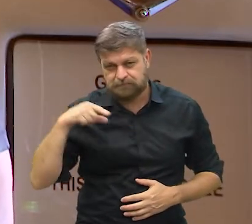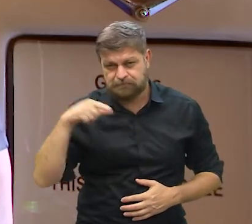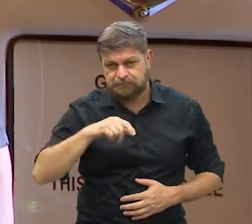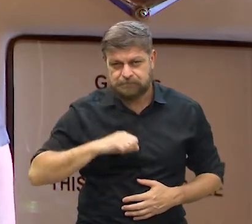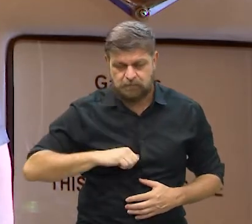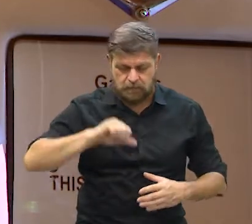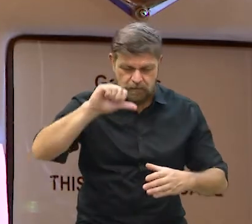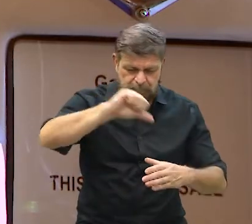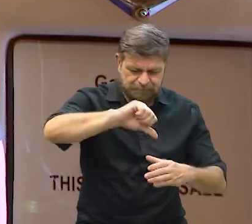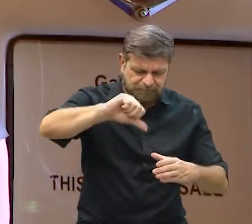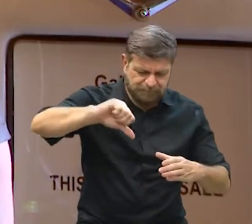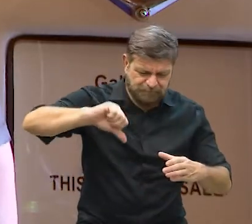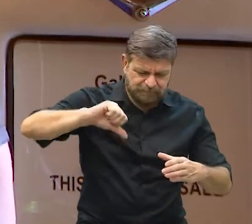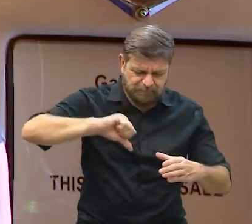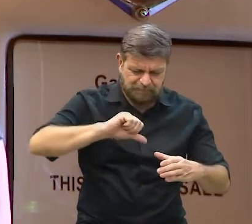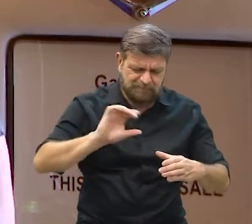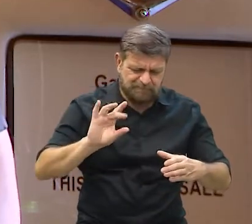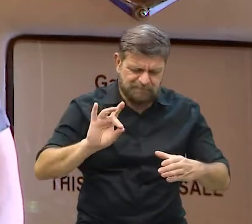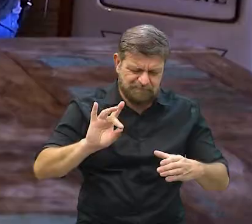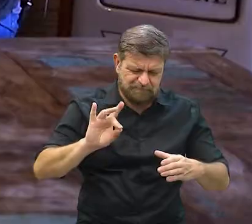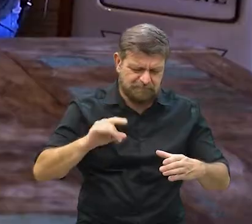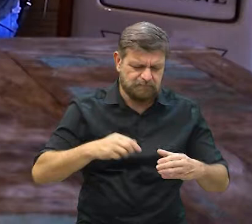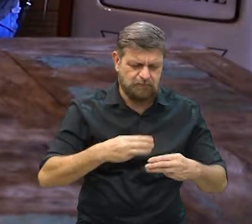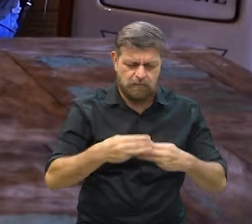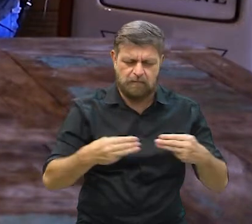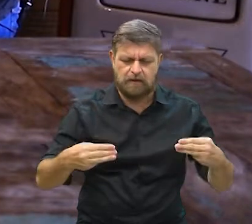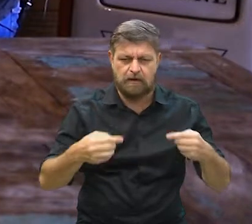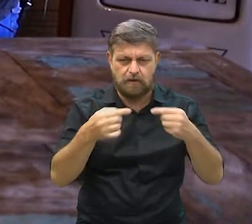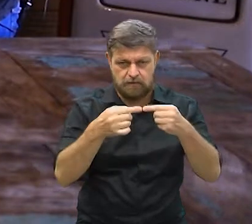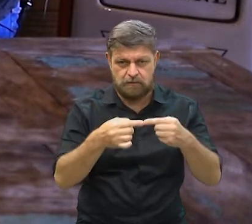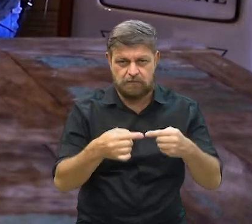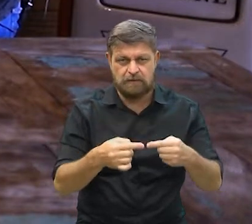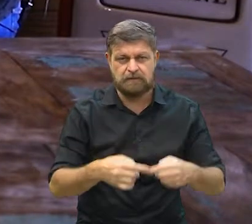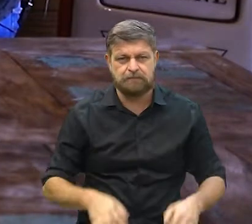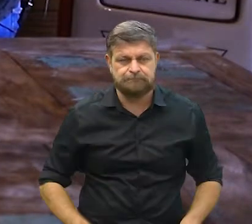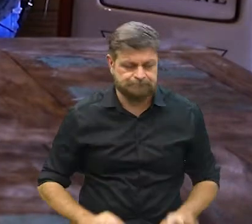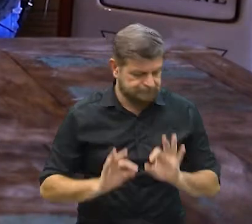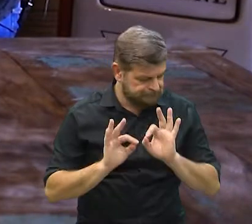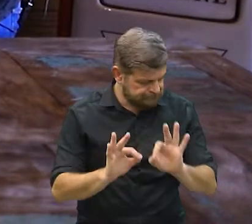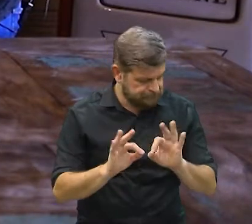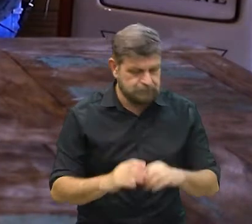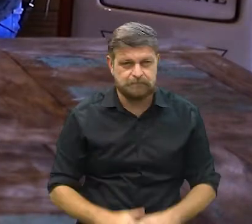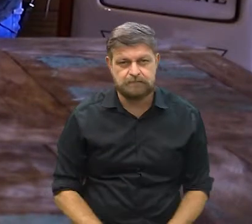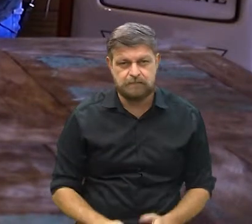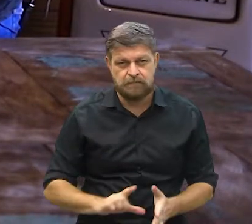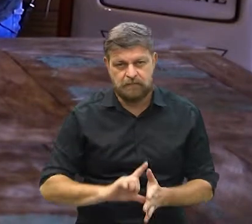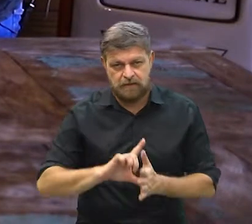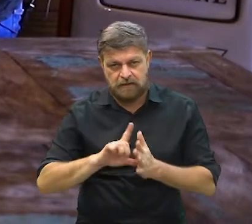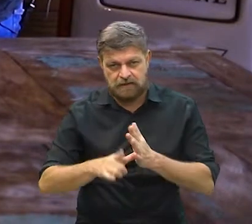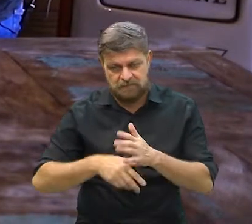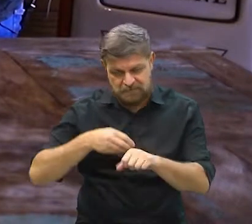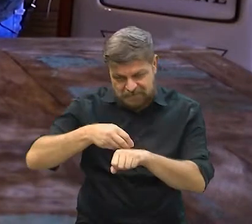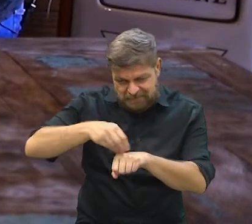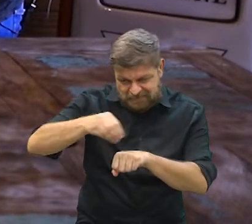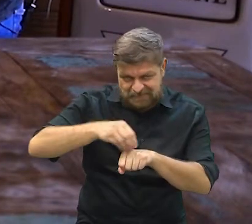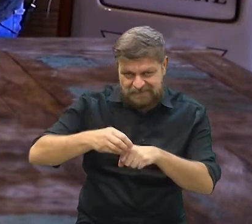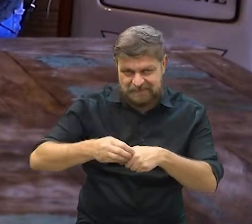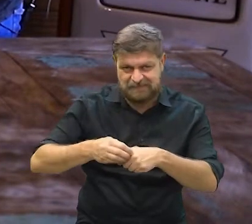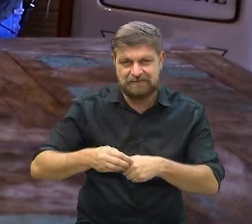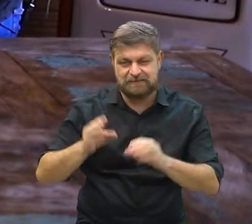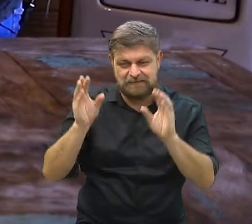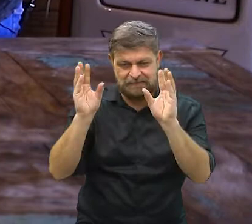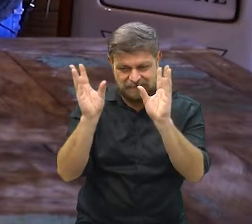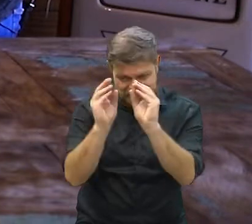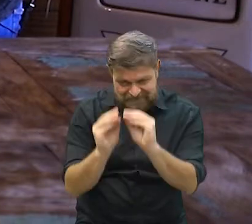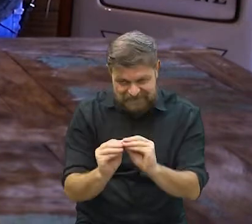bem denso, bem gostoso de colocar no macarrão, né? Perfeito. Bom, depois de todas essas dicas, chegou o momento